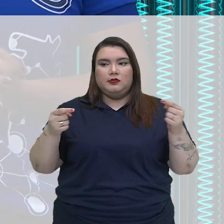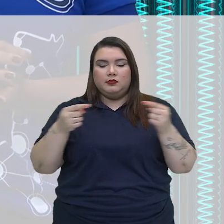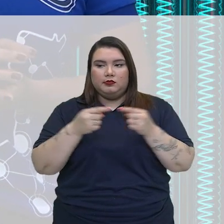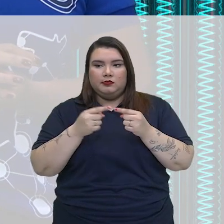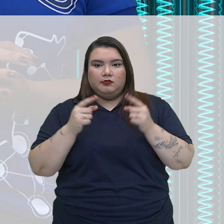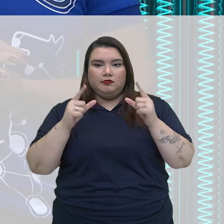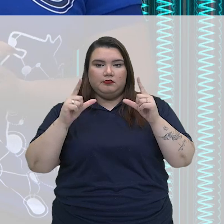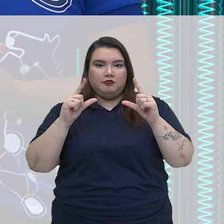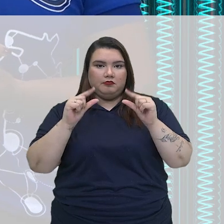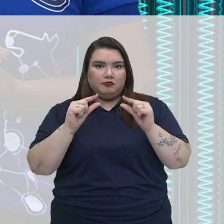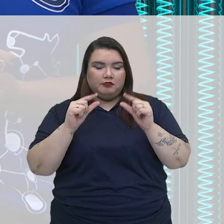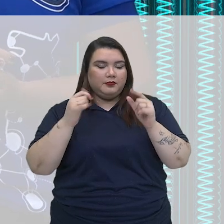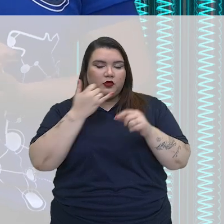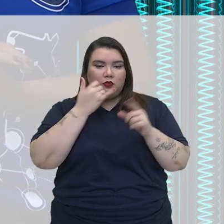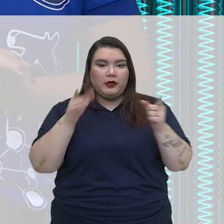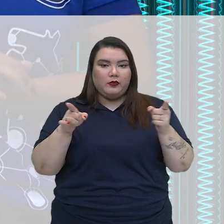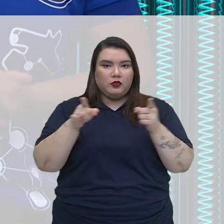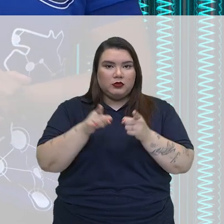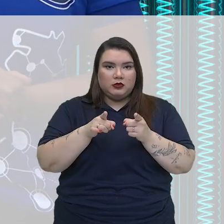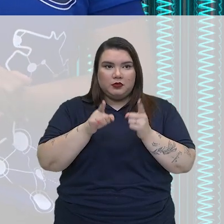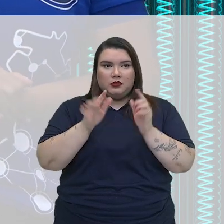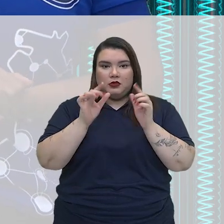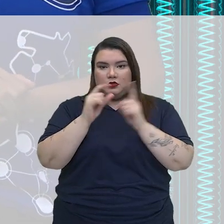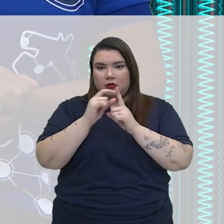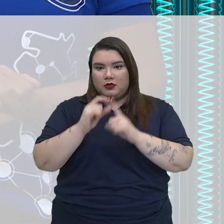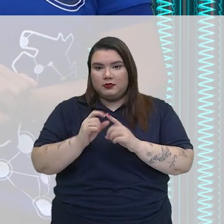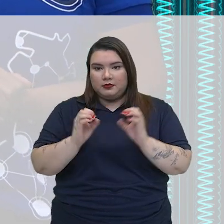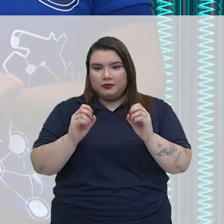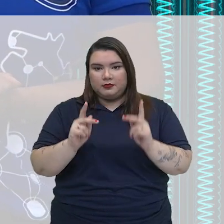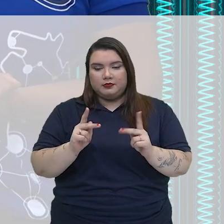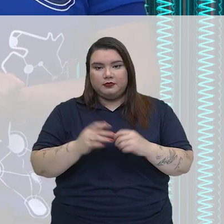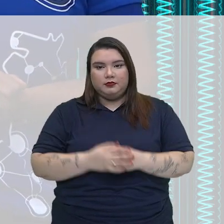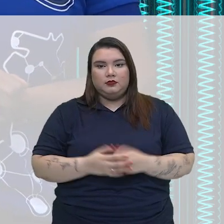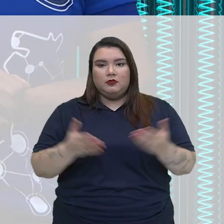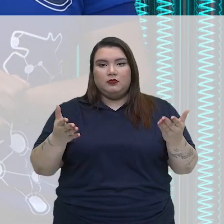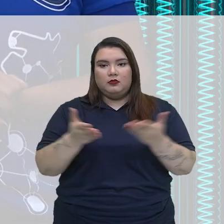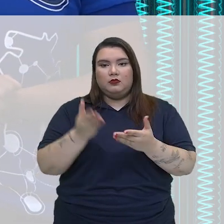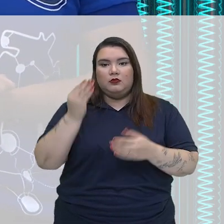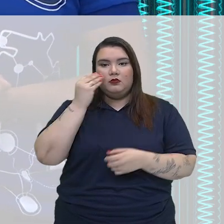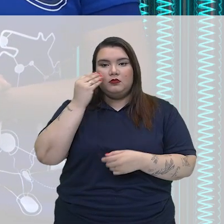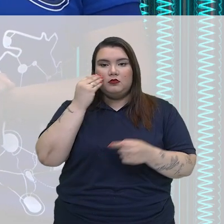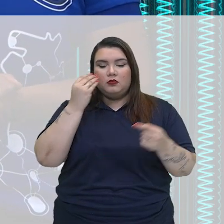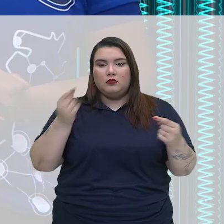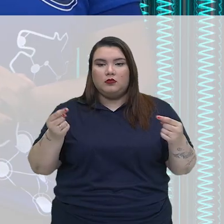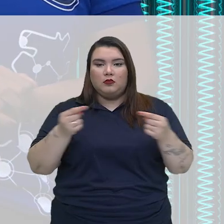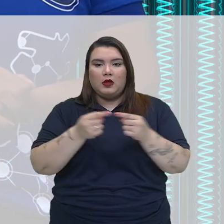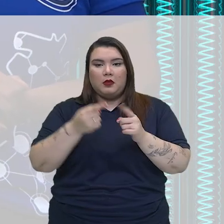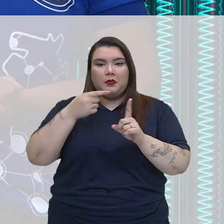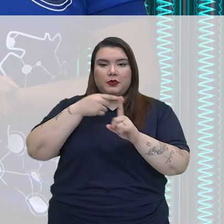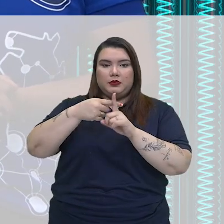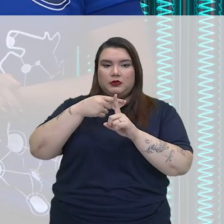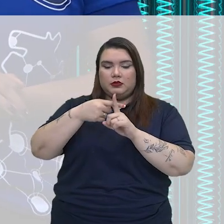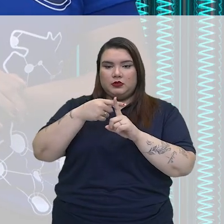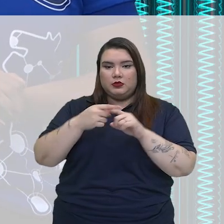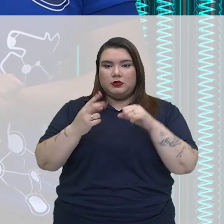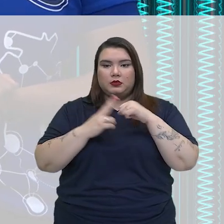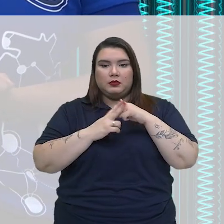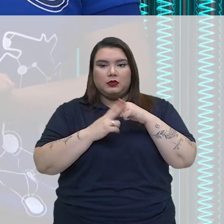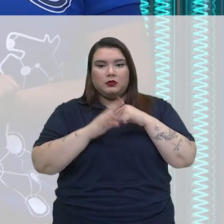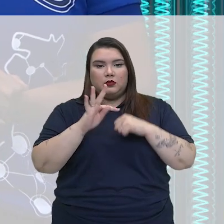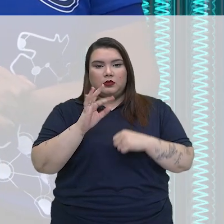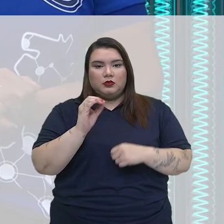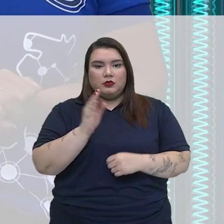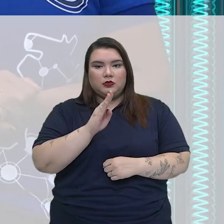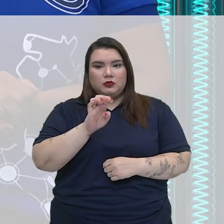das reduções, das abreviações, ok? Vamos ver um pouquinho, então, sobre a forma afirmativa aqui do verbo to be.